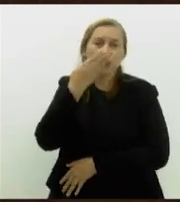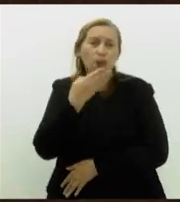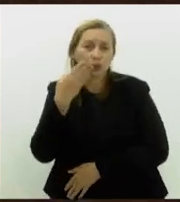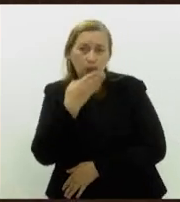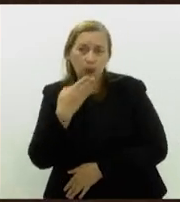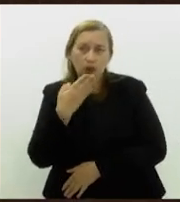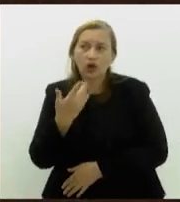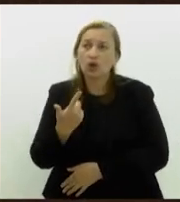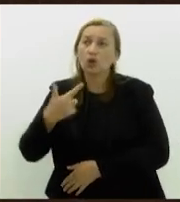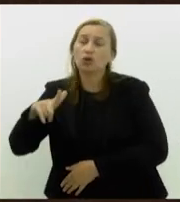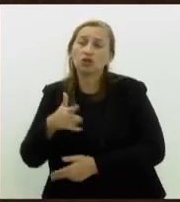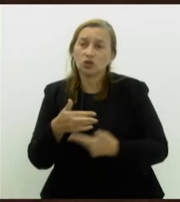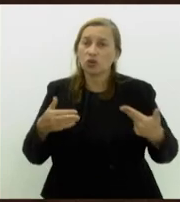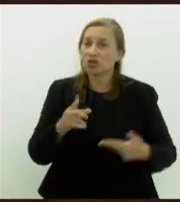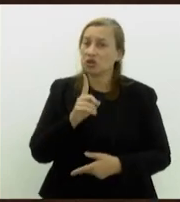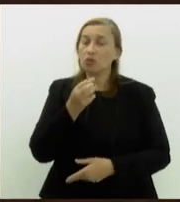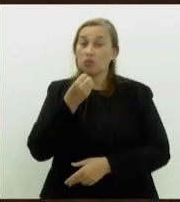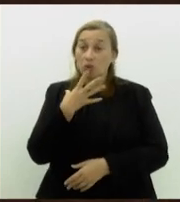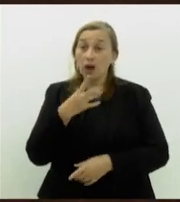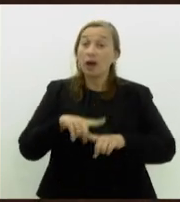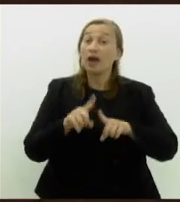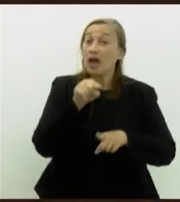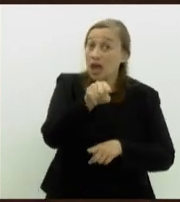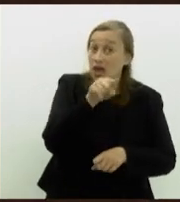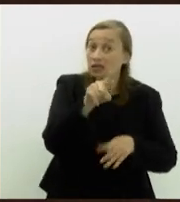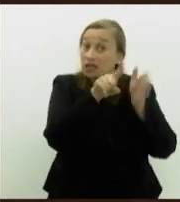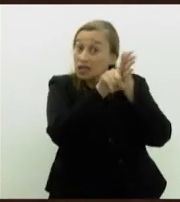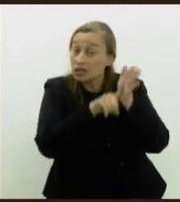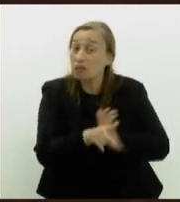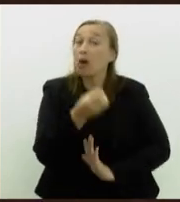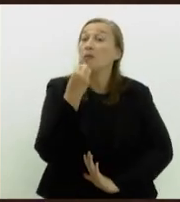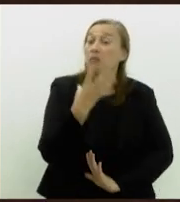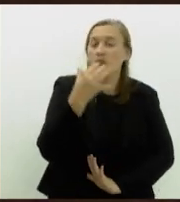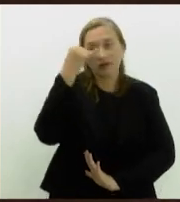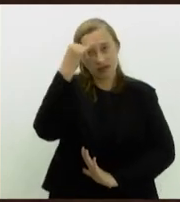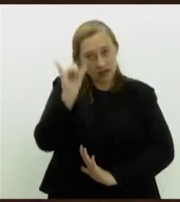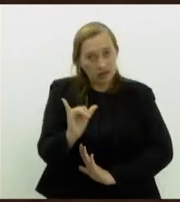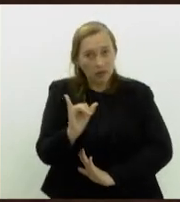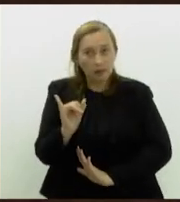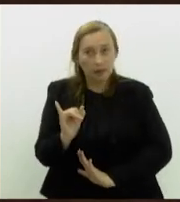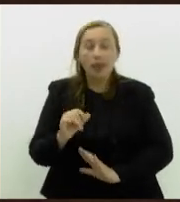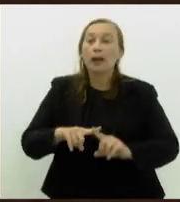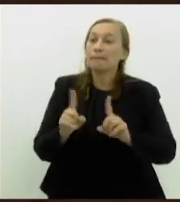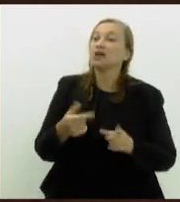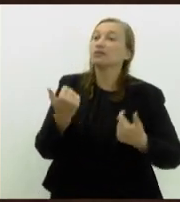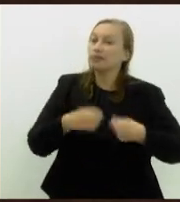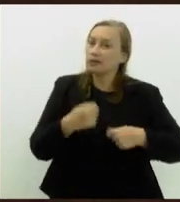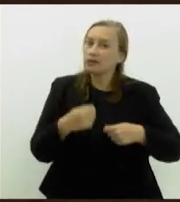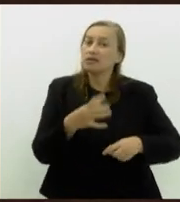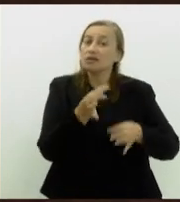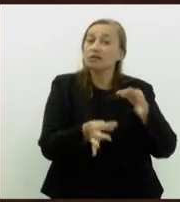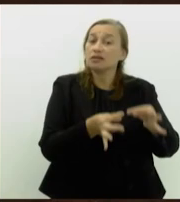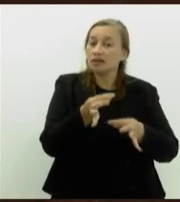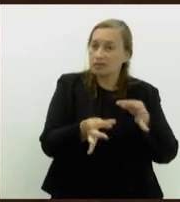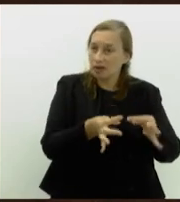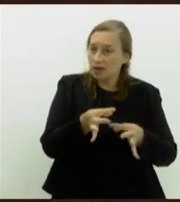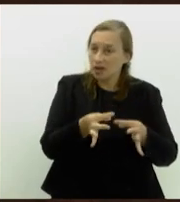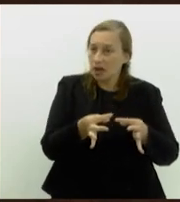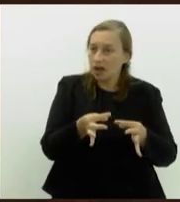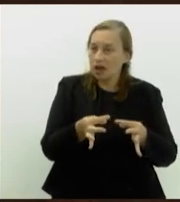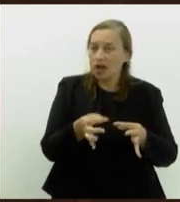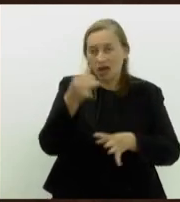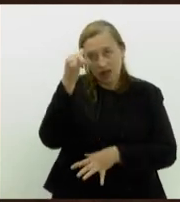Então, esse exame é muito bom para a prevenção, mas a gente tem que trabalhar a prevenção,